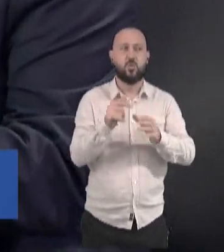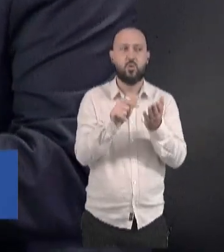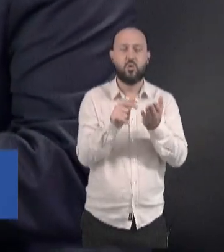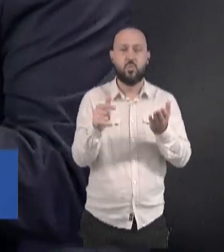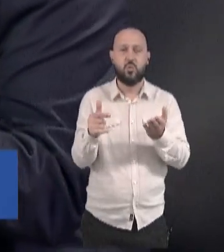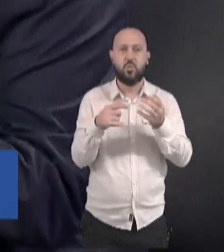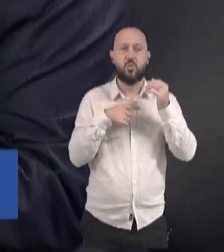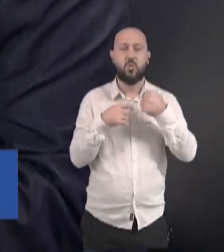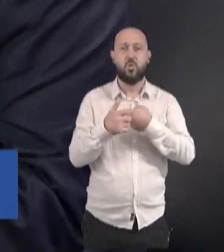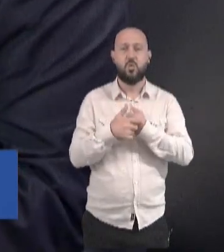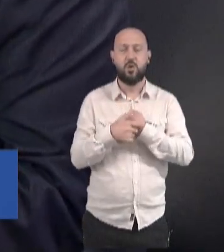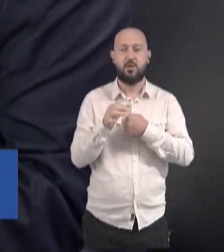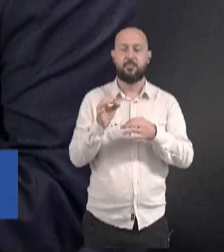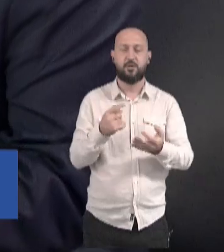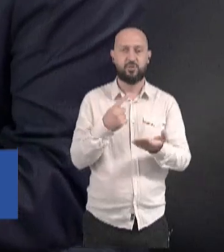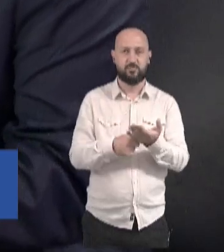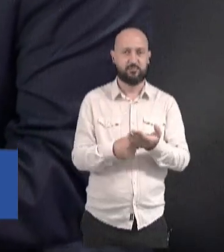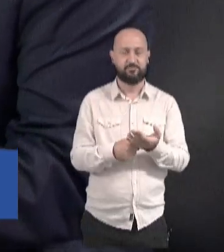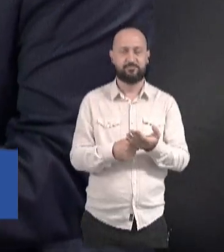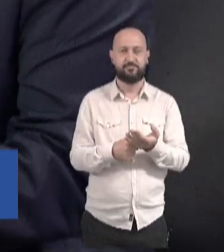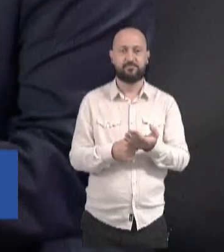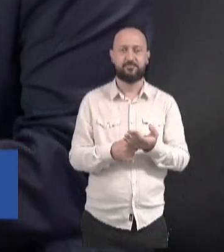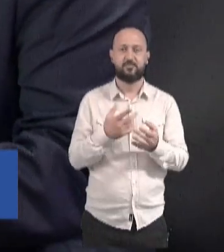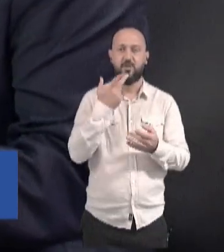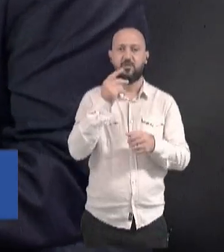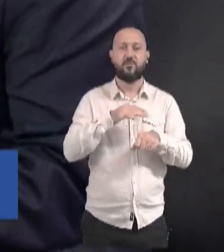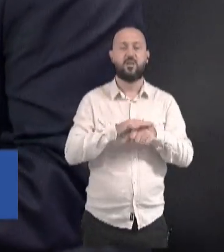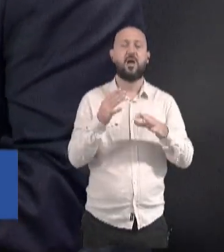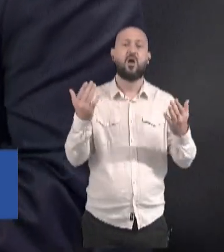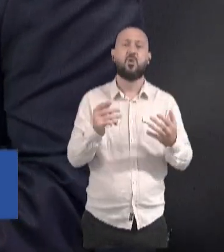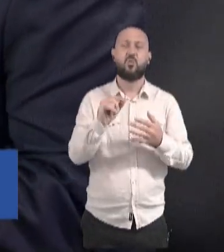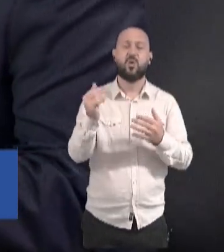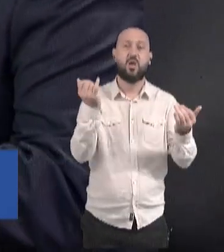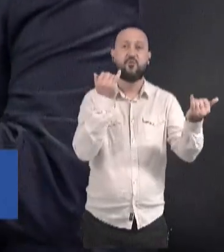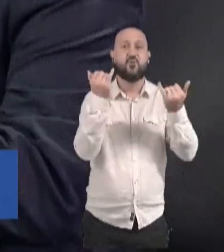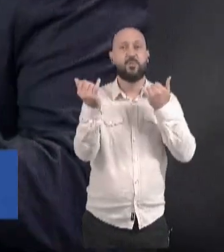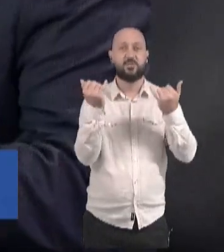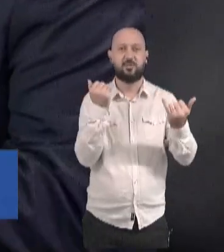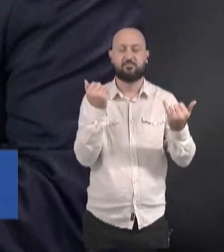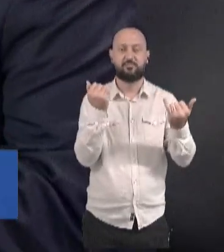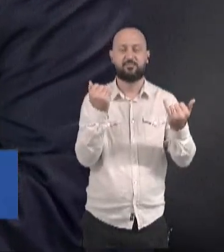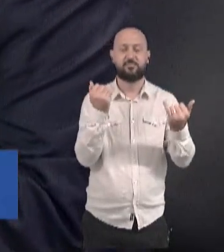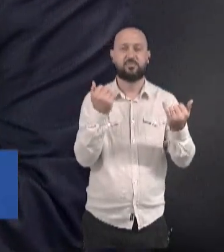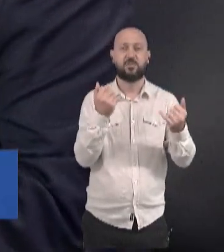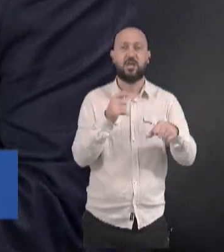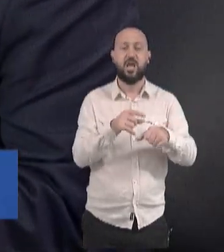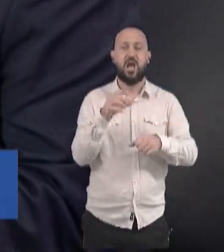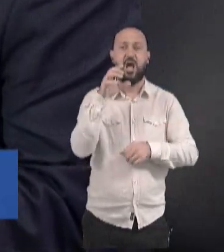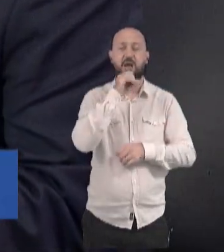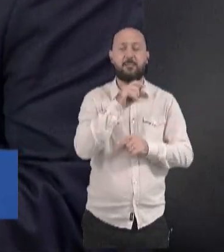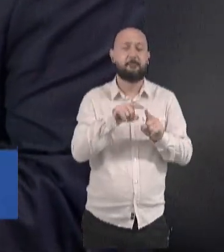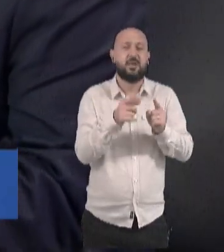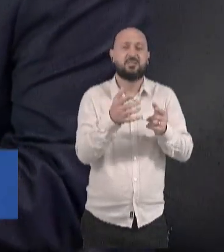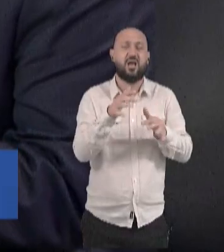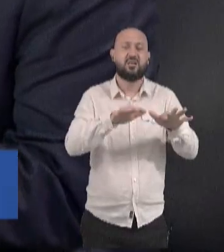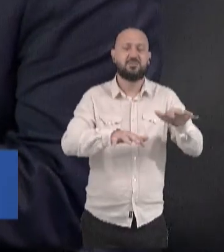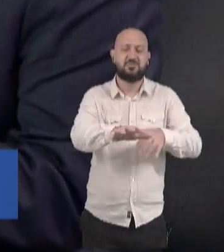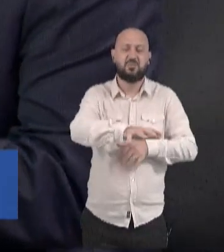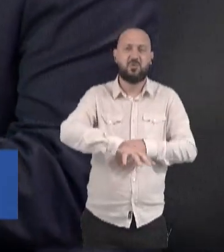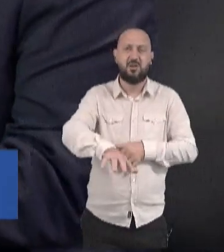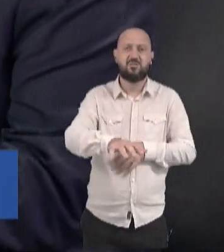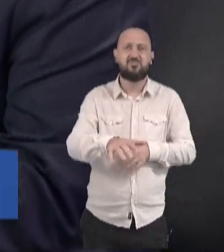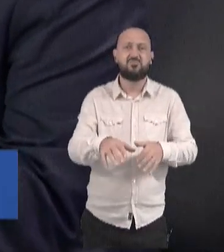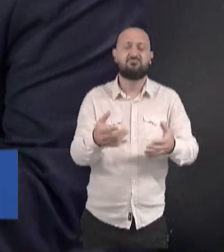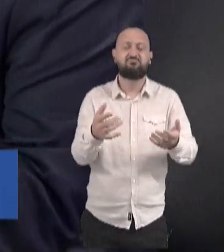não precisa ter o horário marcado. Então fala, não, agora a informação chega, mas ela não chega